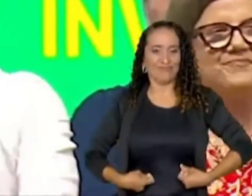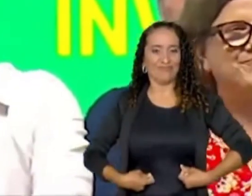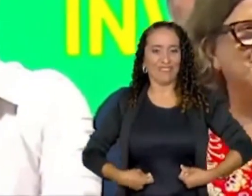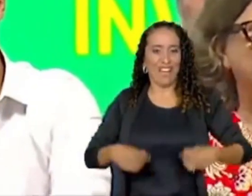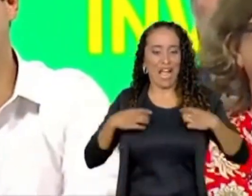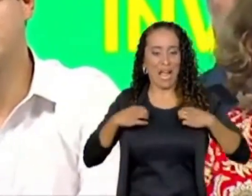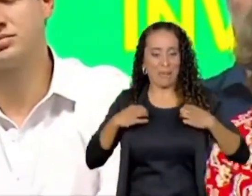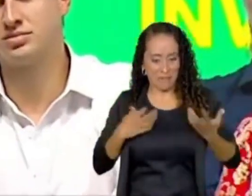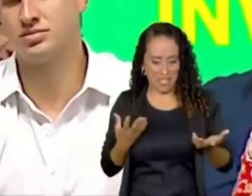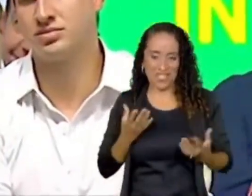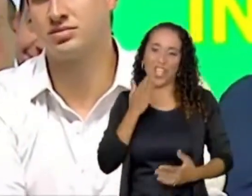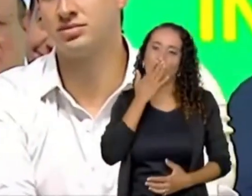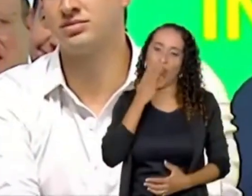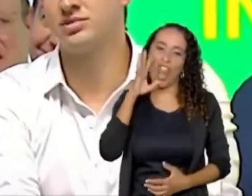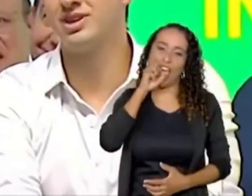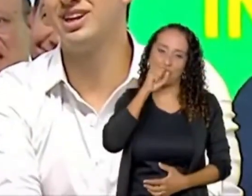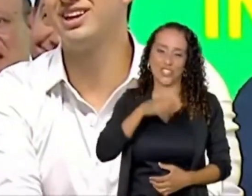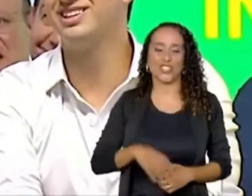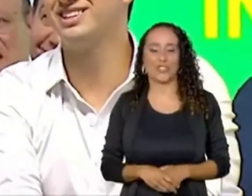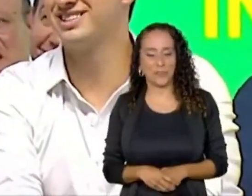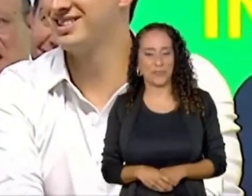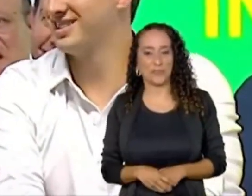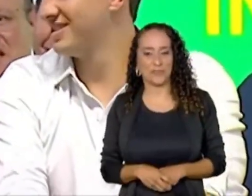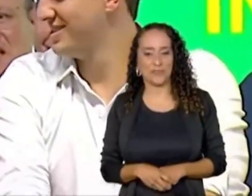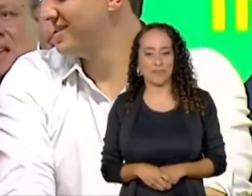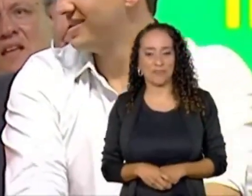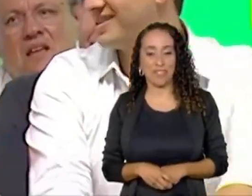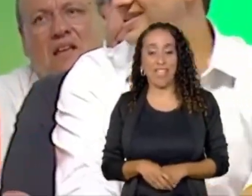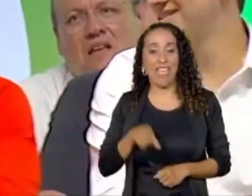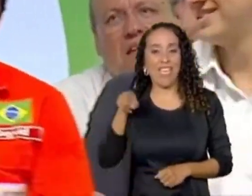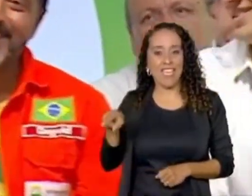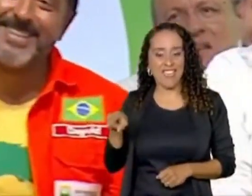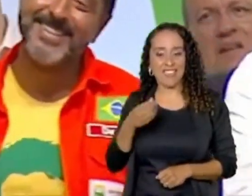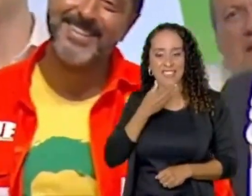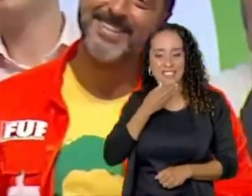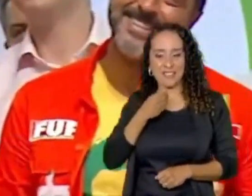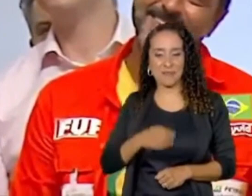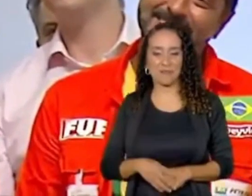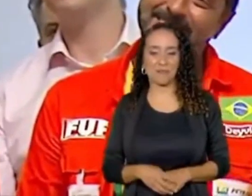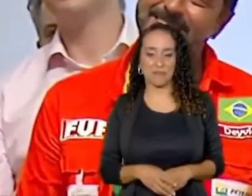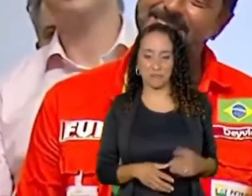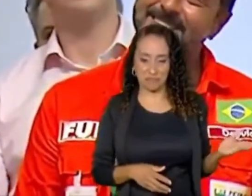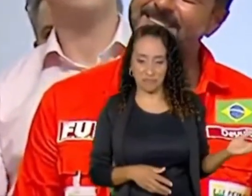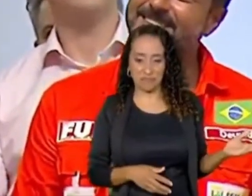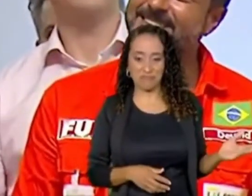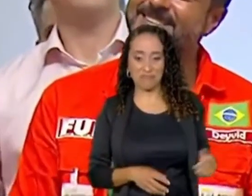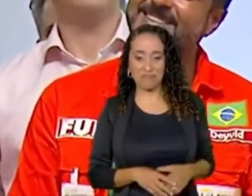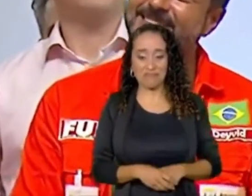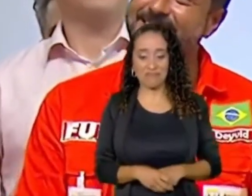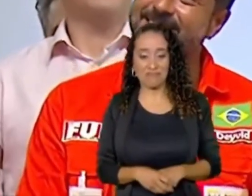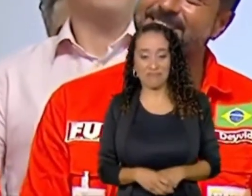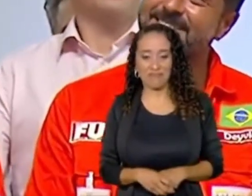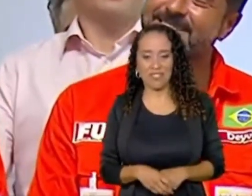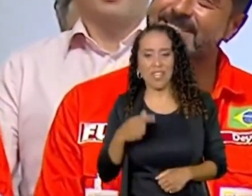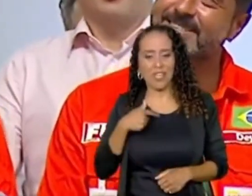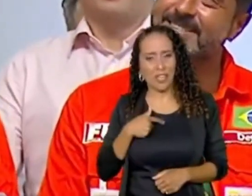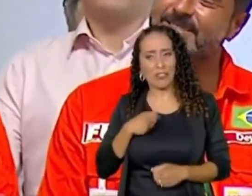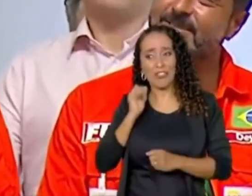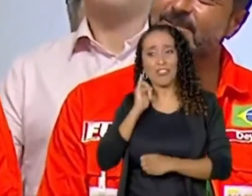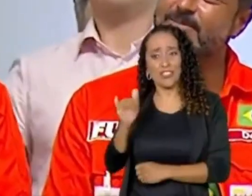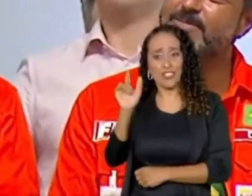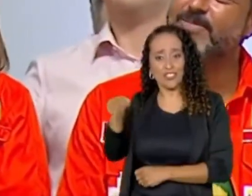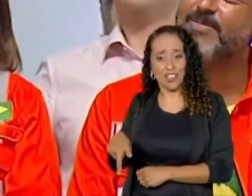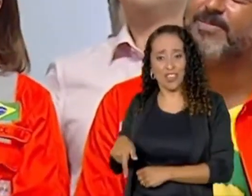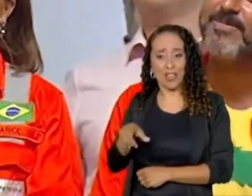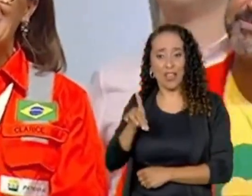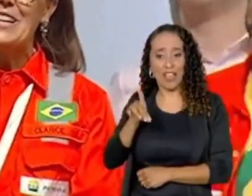abóbora. Esse menino aqui, Eu cansei de dizer para o David que eu